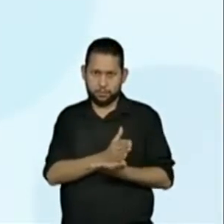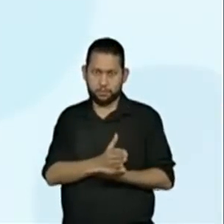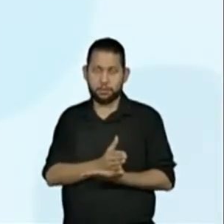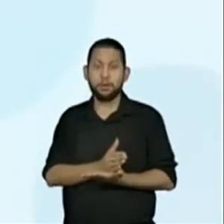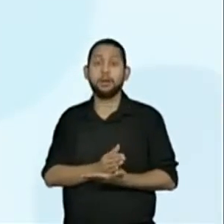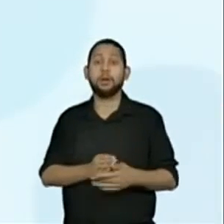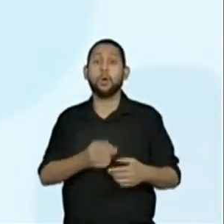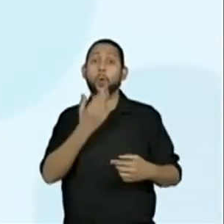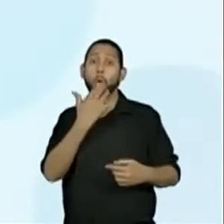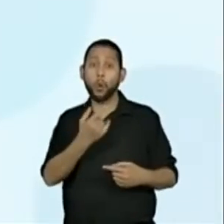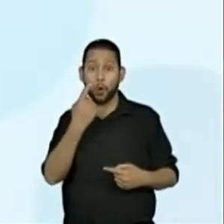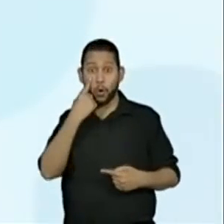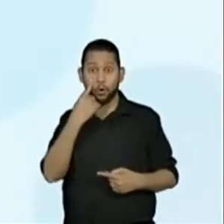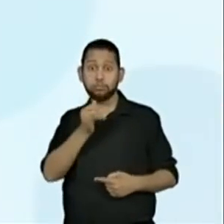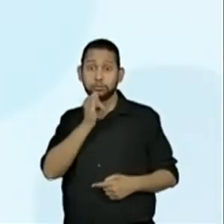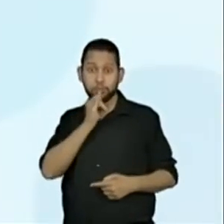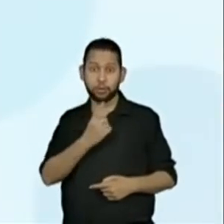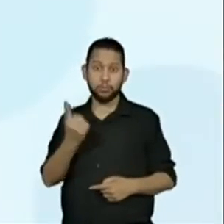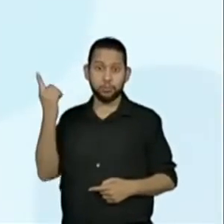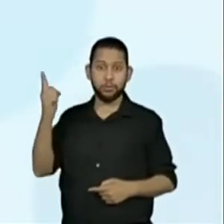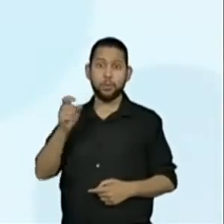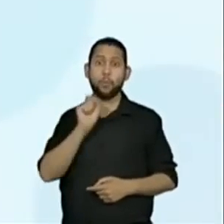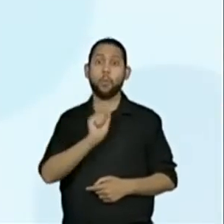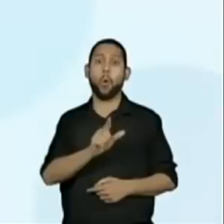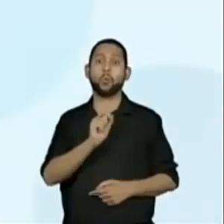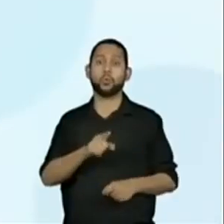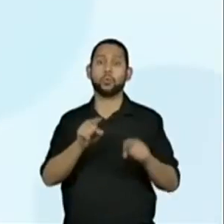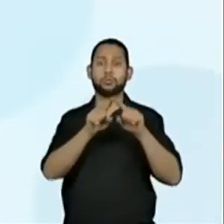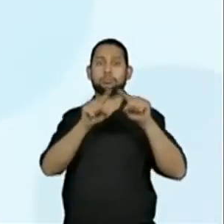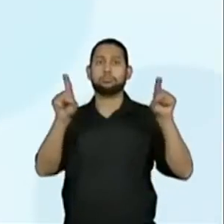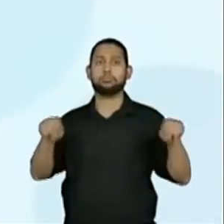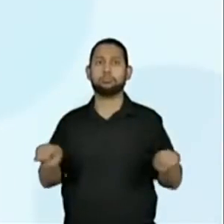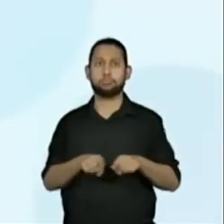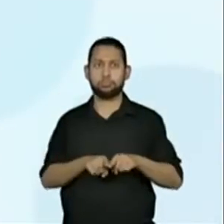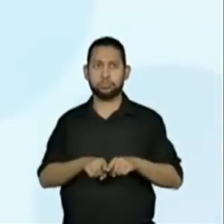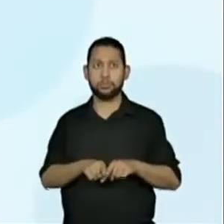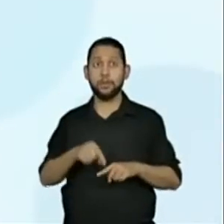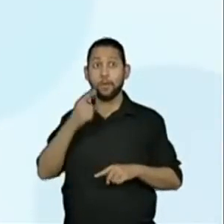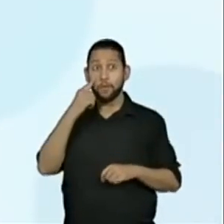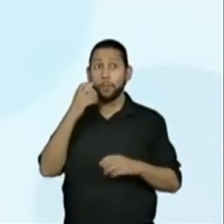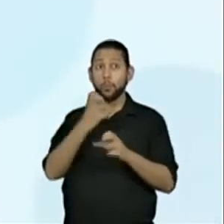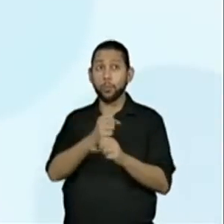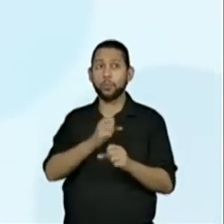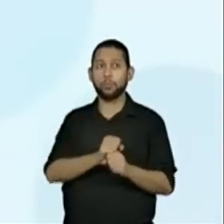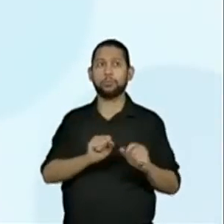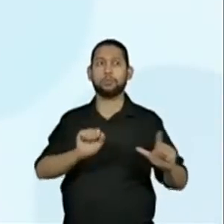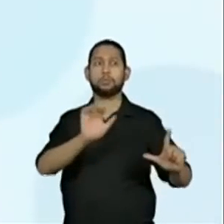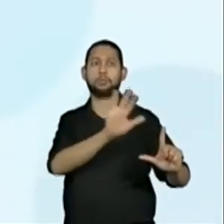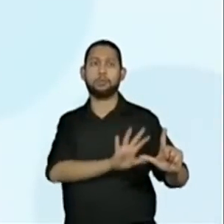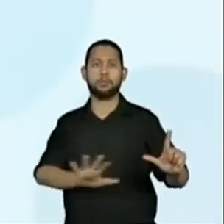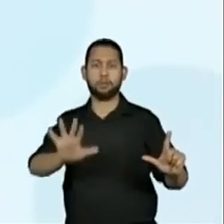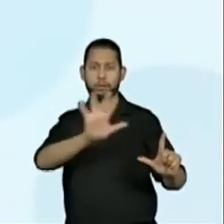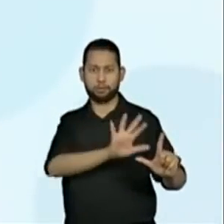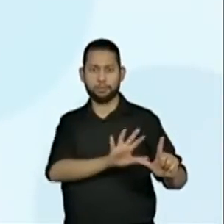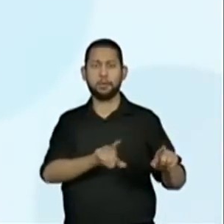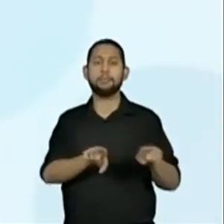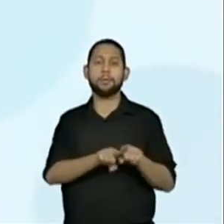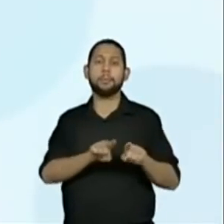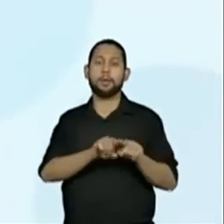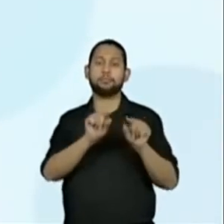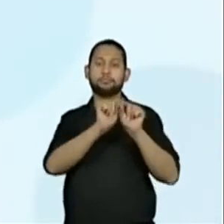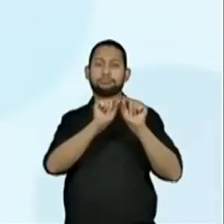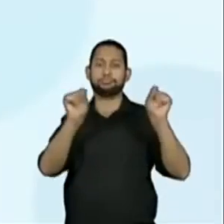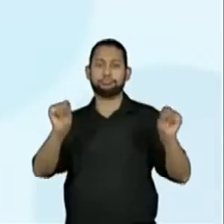área e perímetro nessa figura a Azul Vamos lá temos